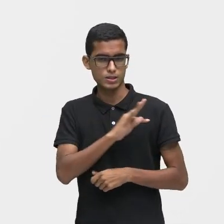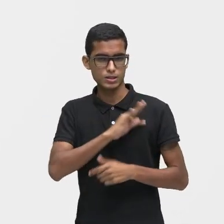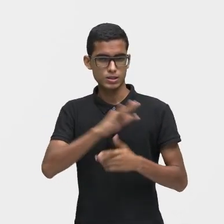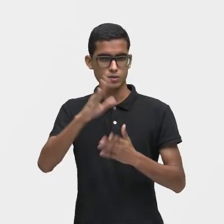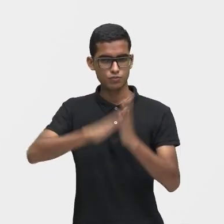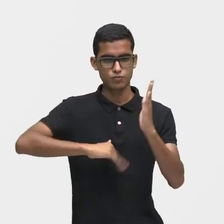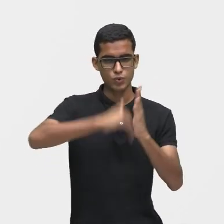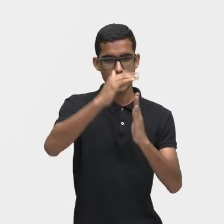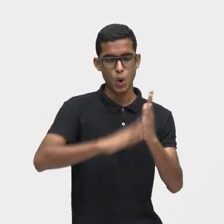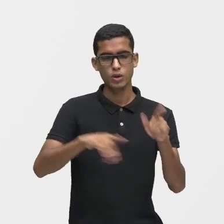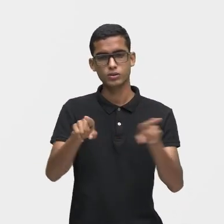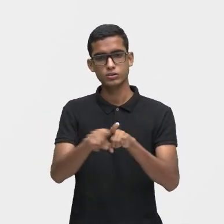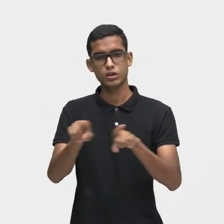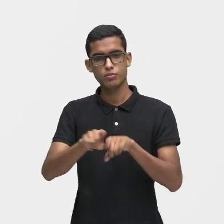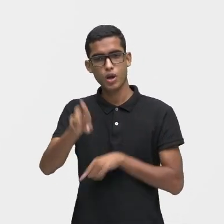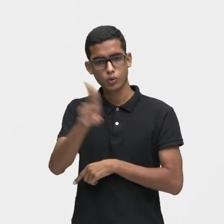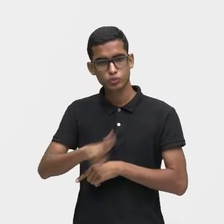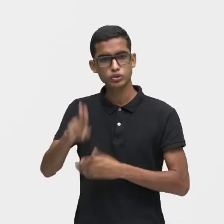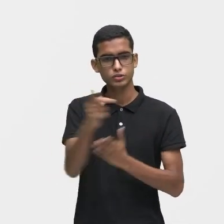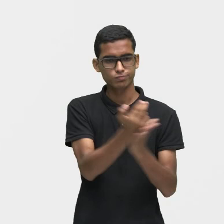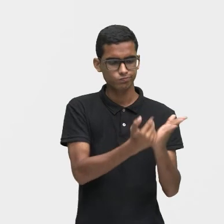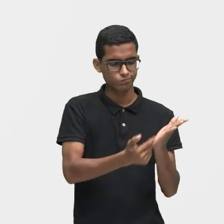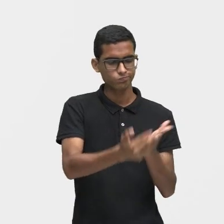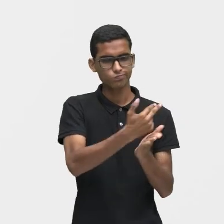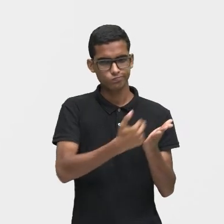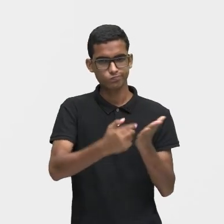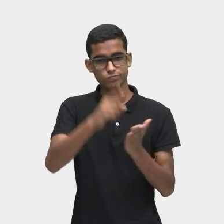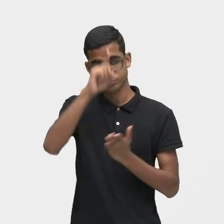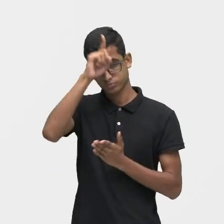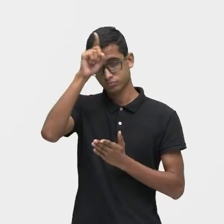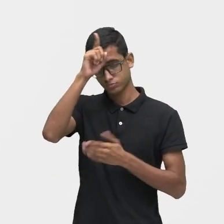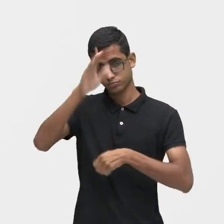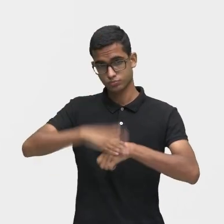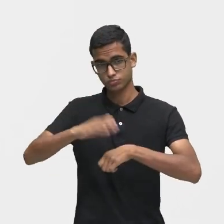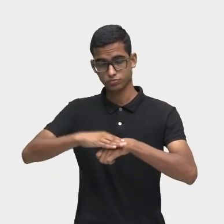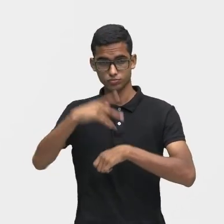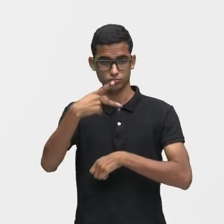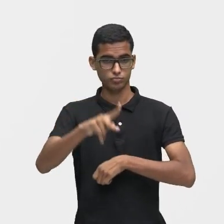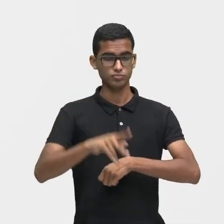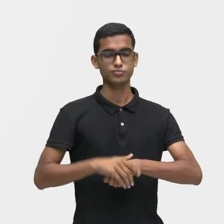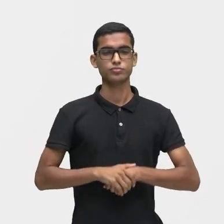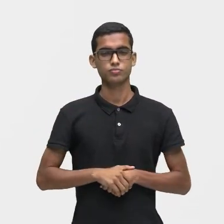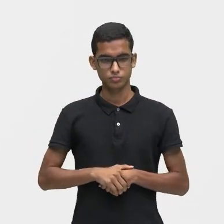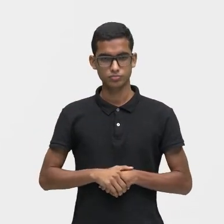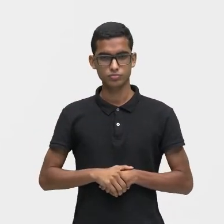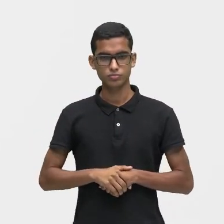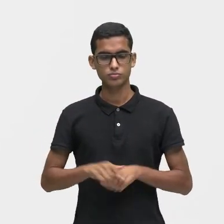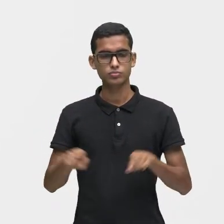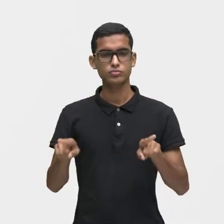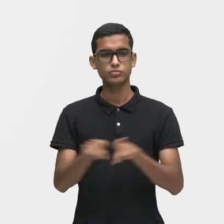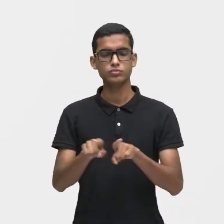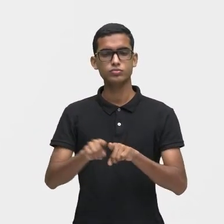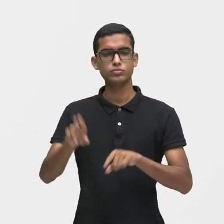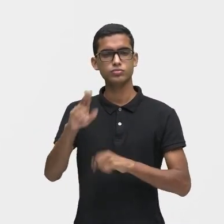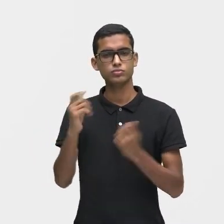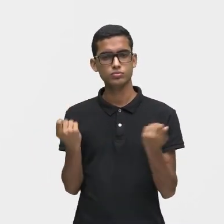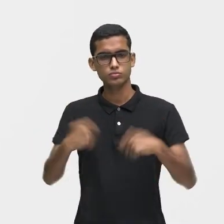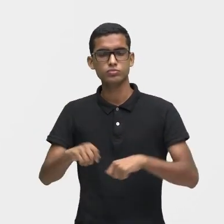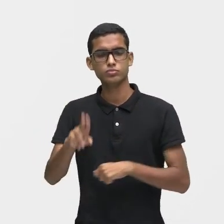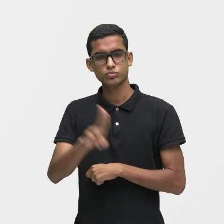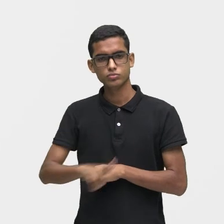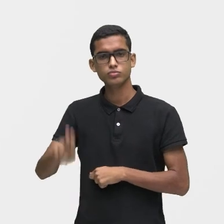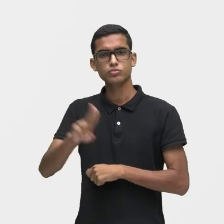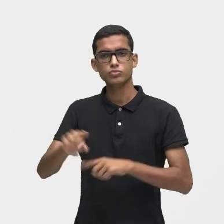em suas produções artísticas usando a criatividade. E você pode usar também uma tela, mas você vai pregar também, vai comprar